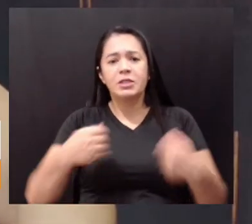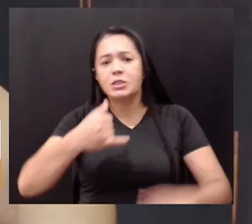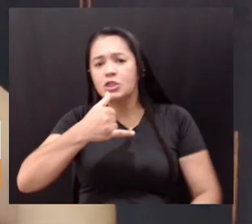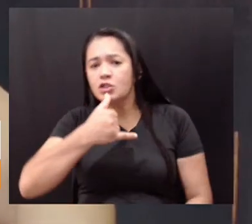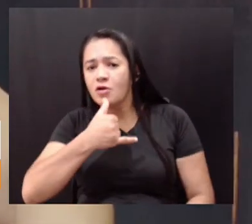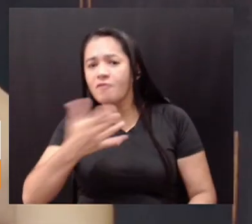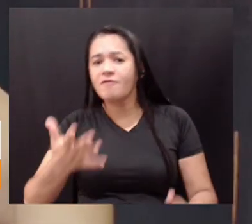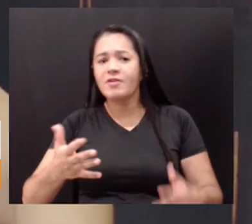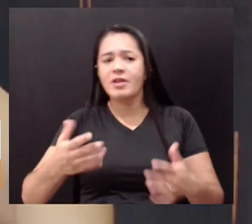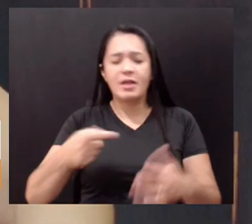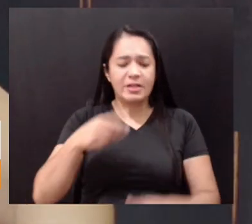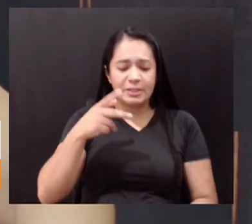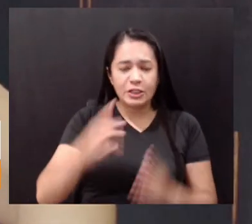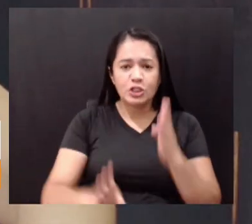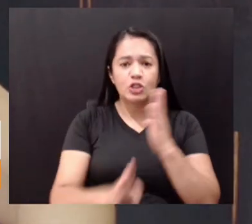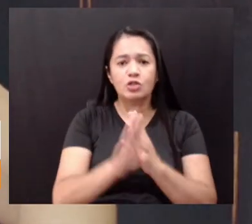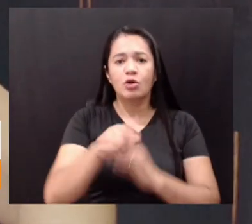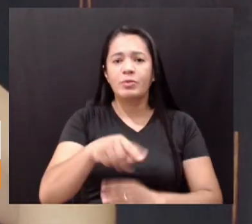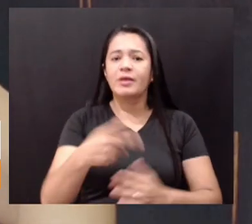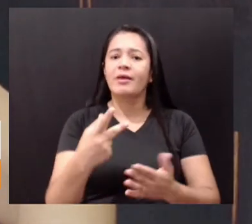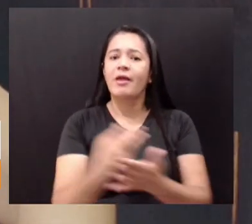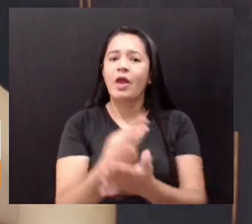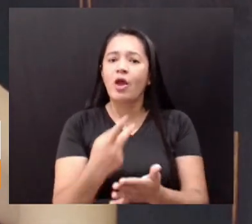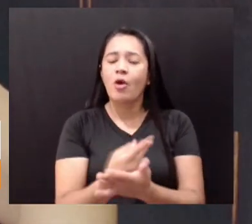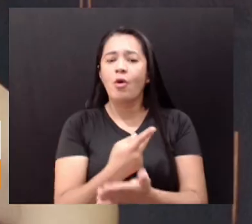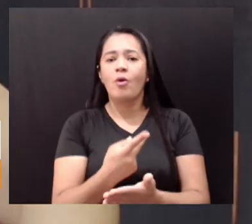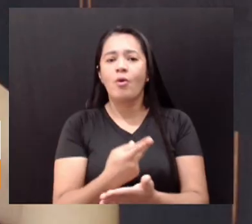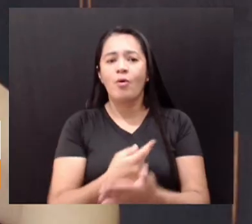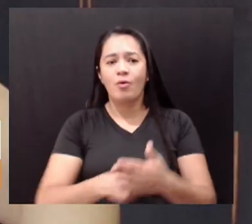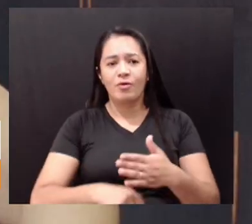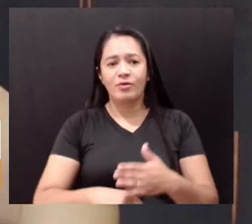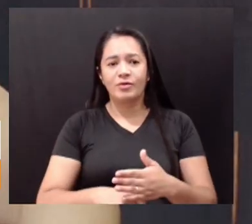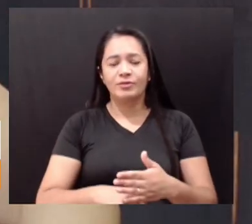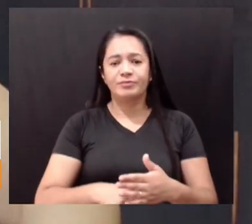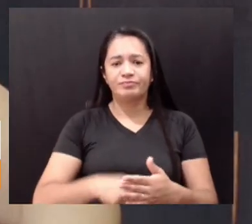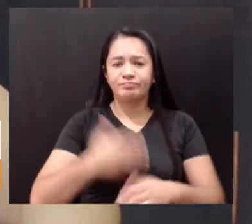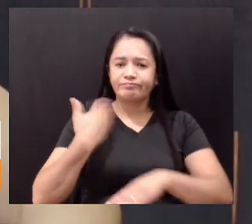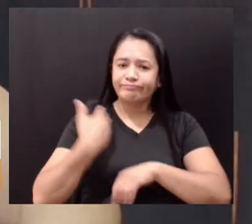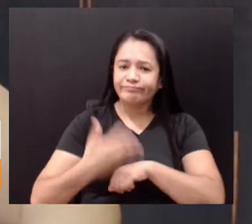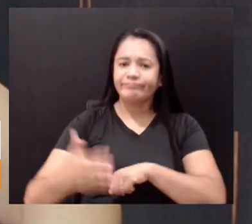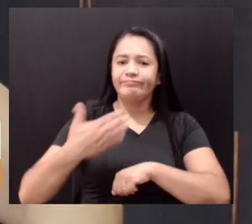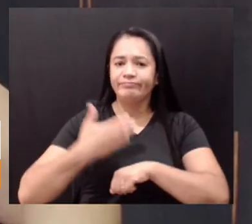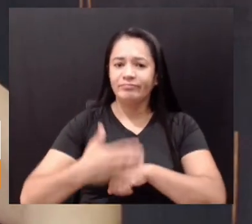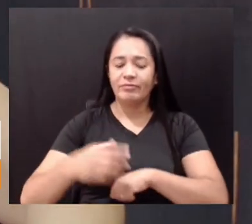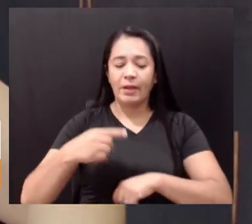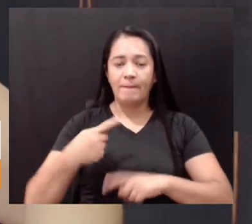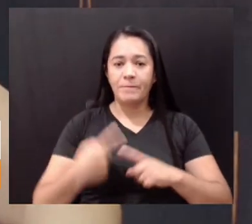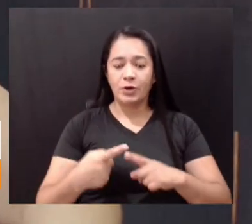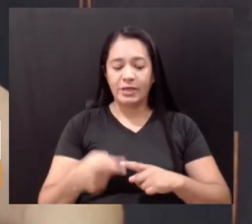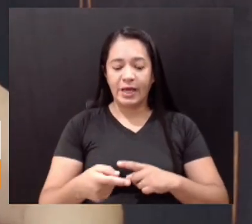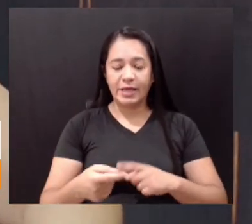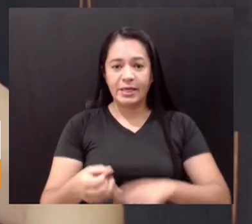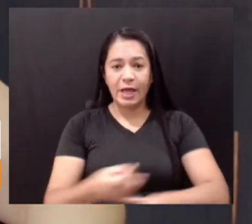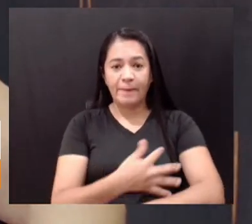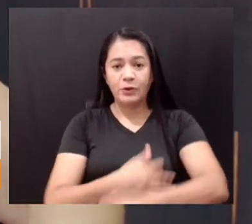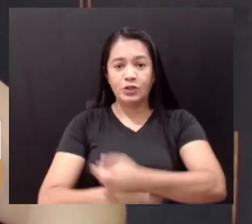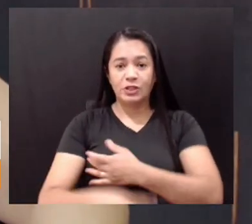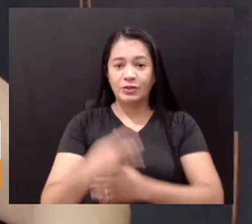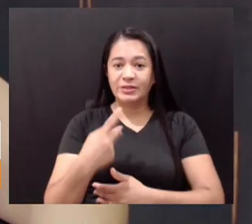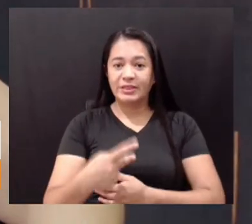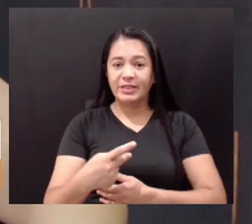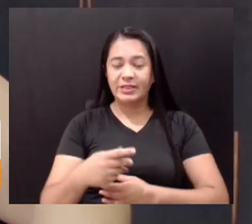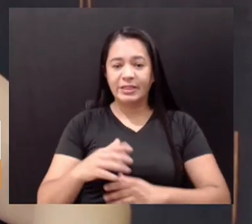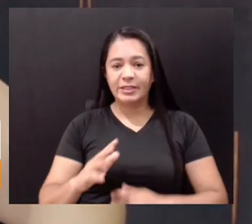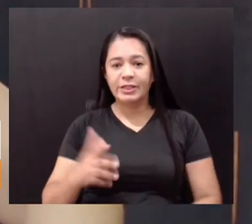errou, que é fazer esse exercício que vai dando essa musculatura emocional para a criança chegar lá na empresa, depois